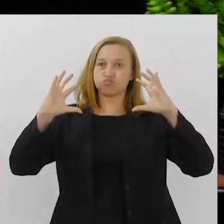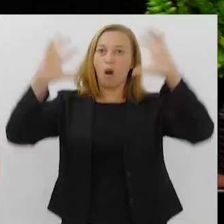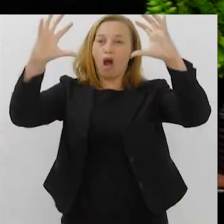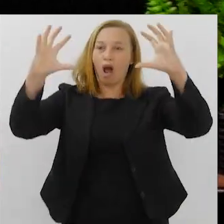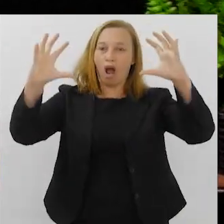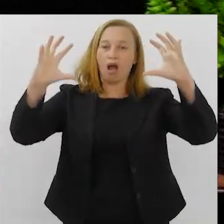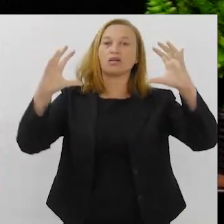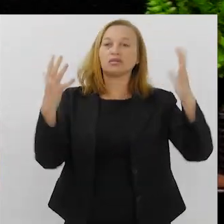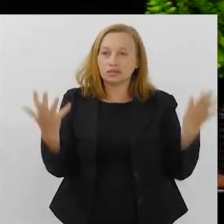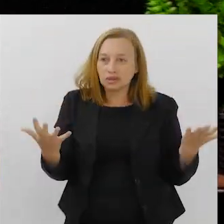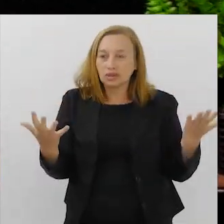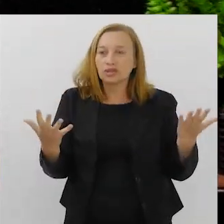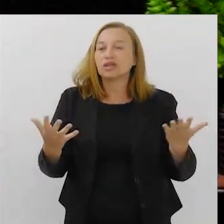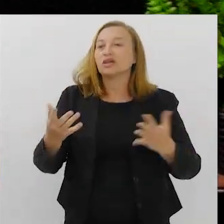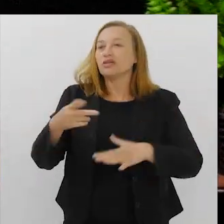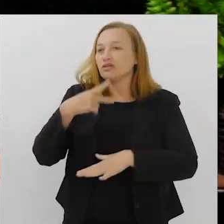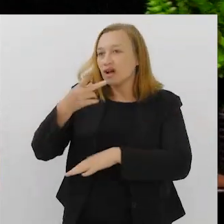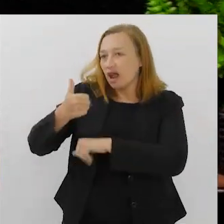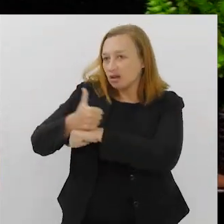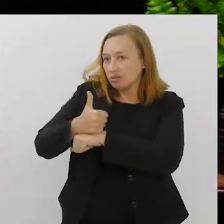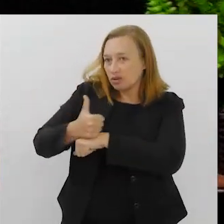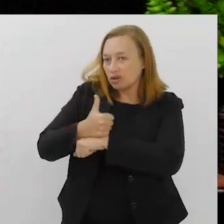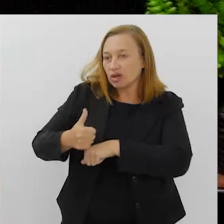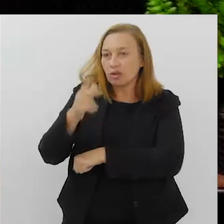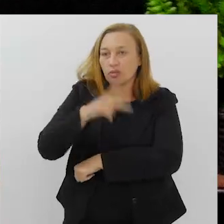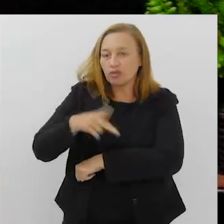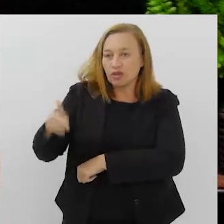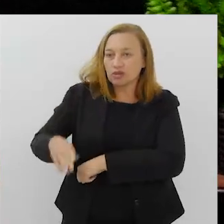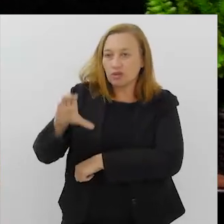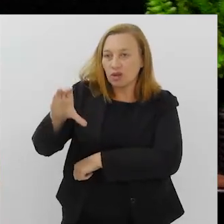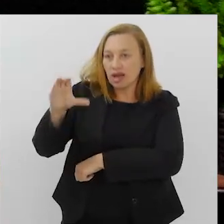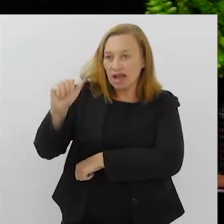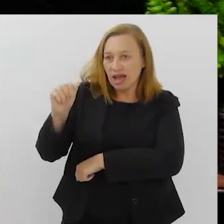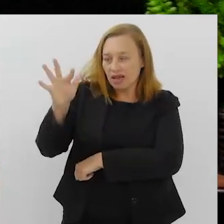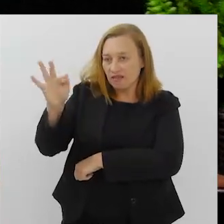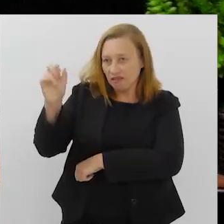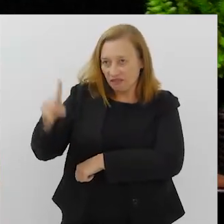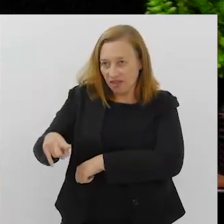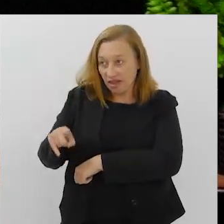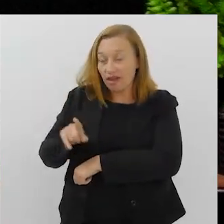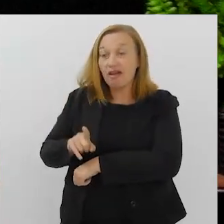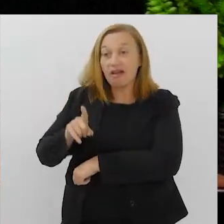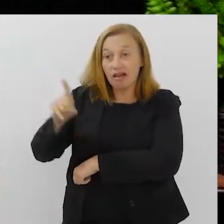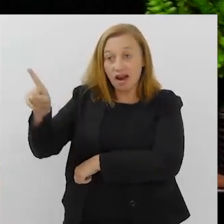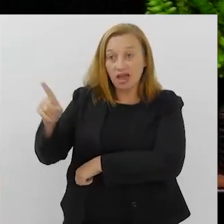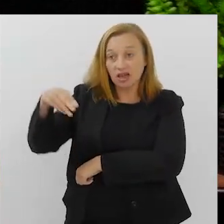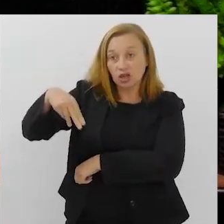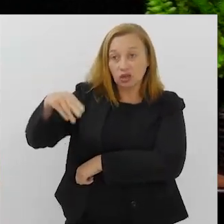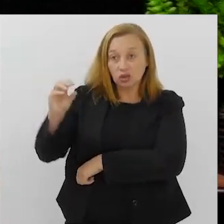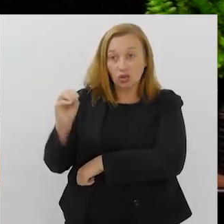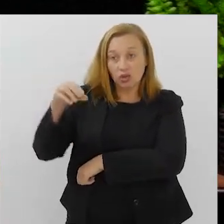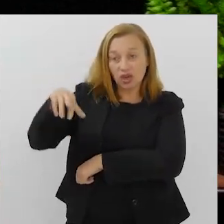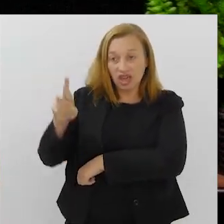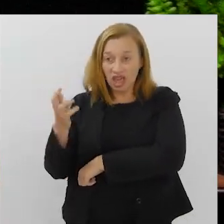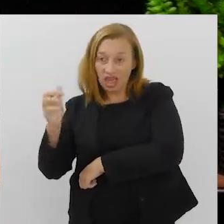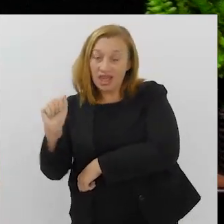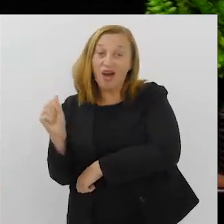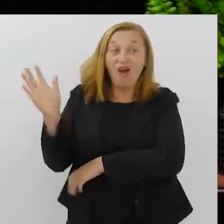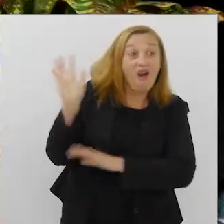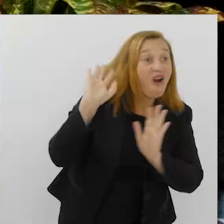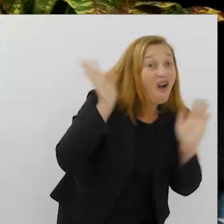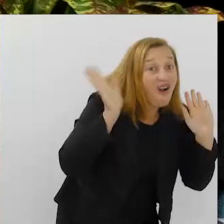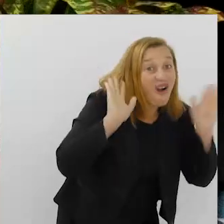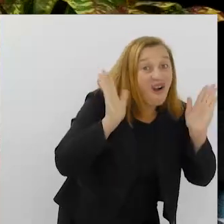né, eu queria até mencionar aqui o profissional que é o nosso professor Café, lá da Unidade Nogueira, quando eu conversei com ele... Olá,